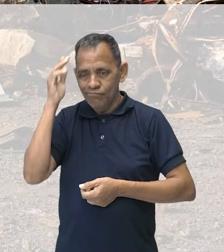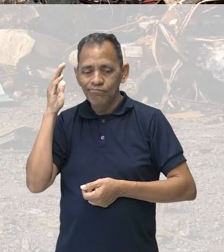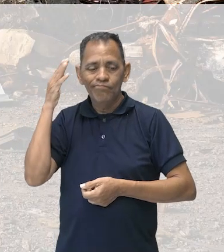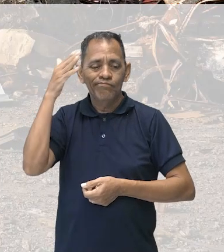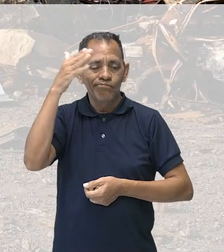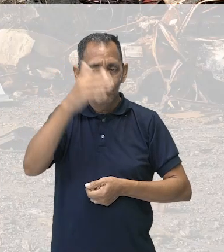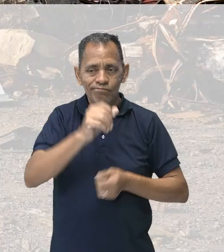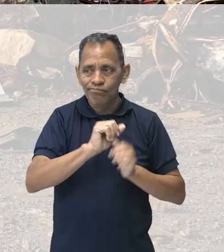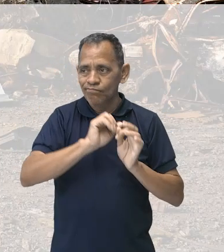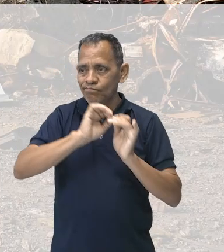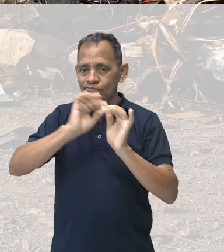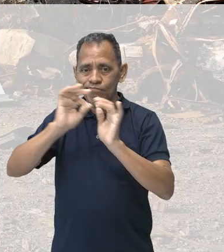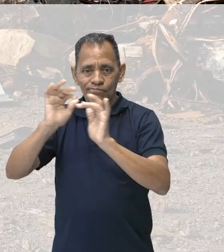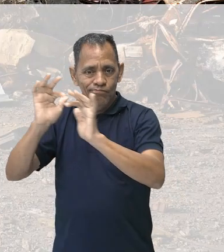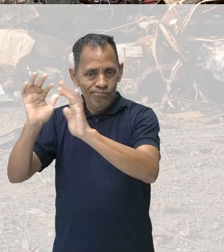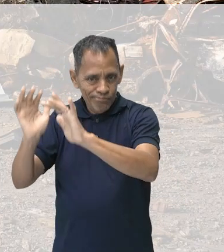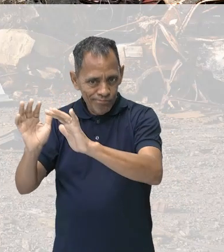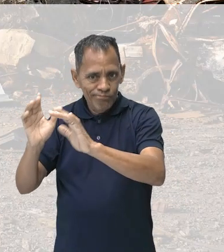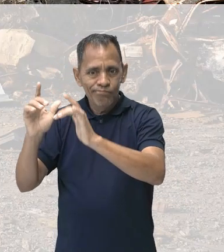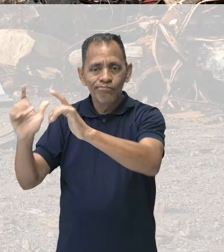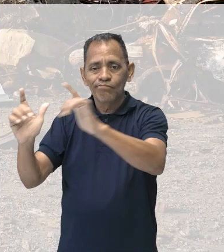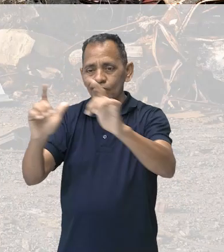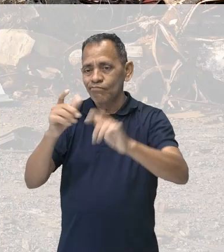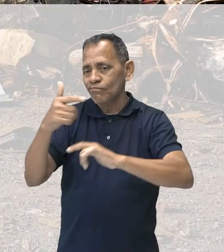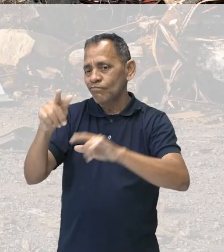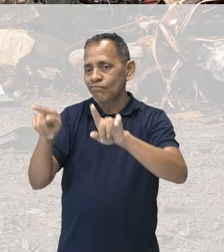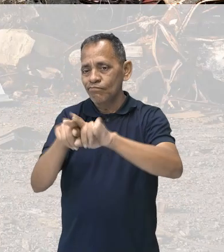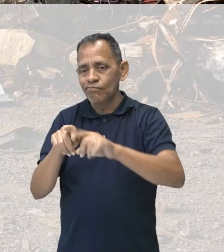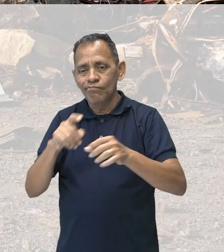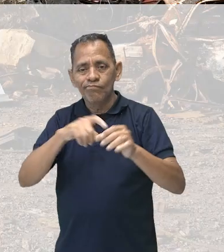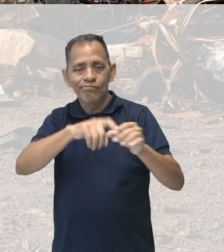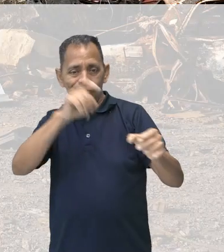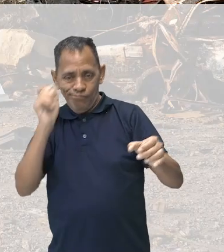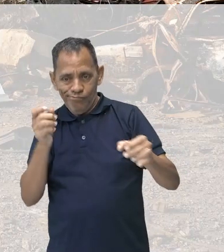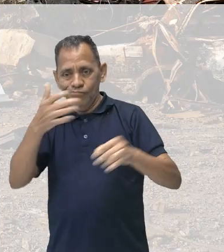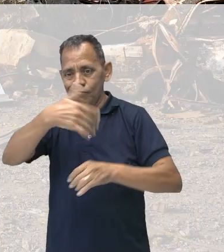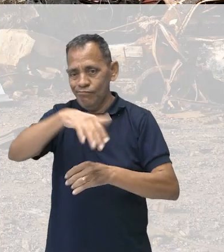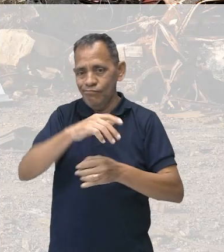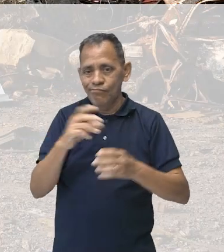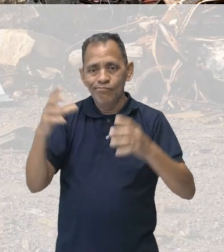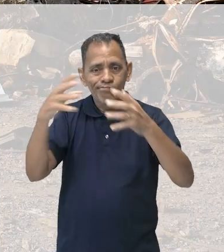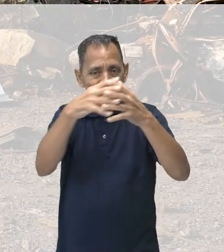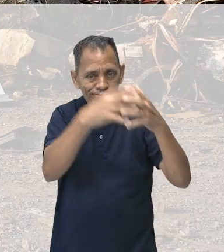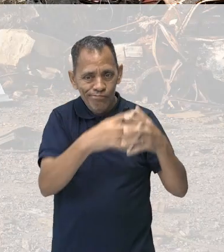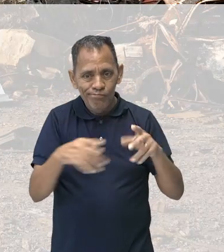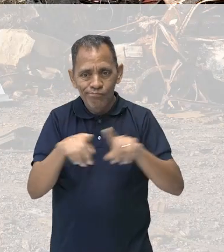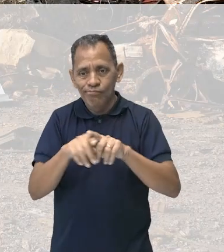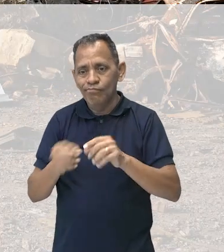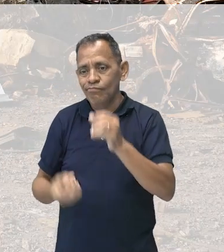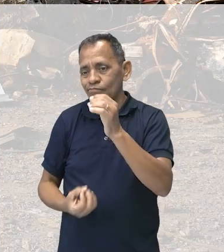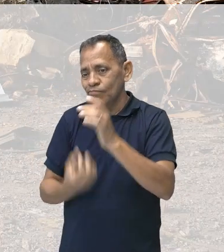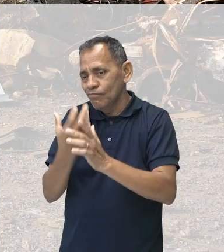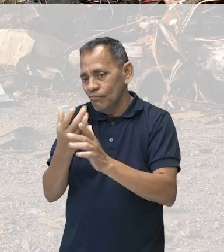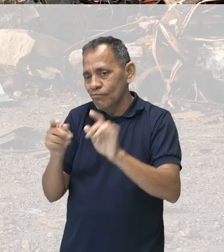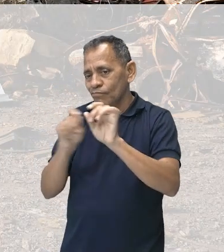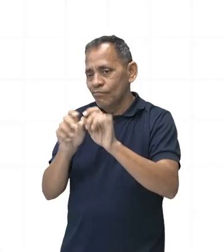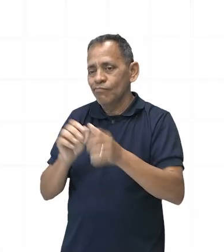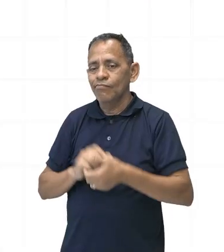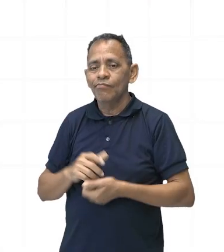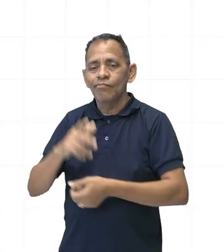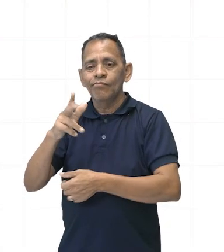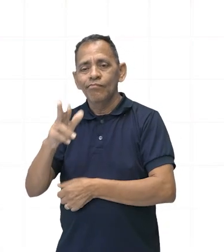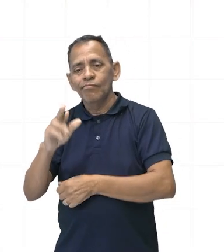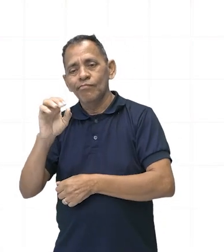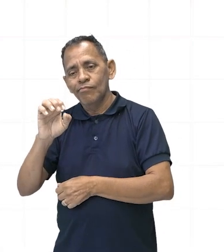outros lugares, saindo daquela área onde está tendo conflitos. Então, é aí que vai surgir o quê? Os